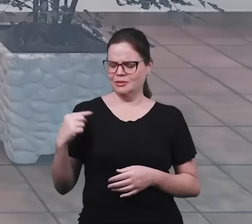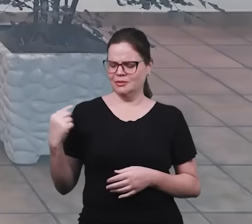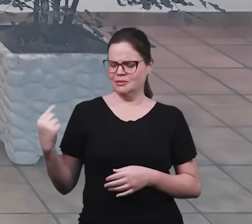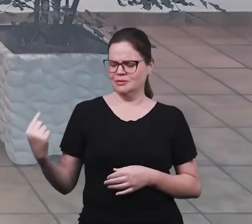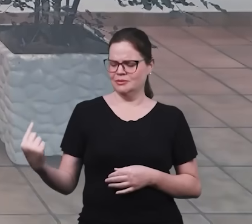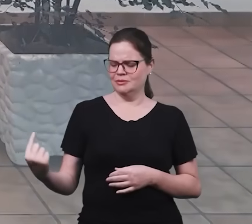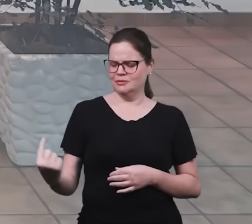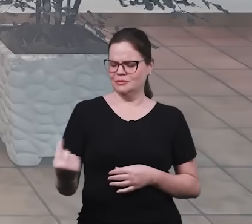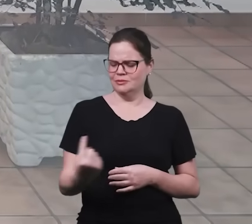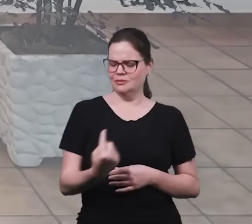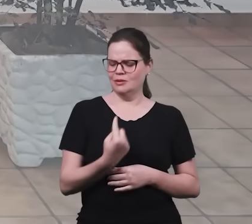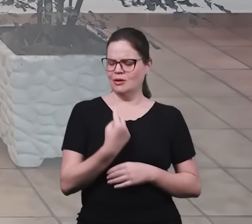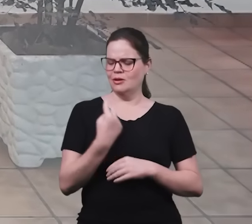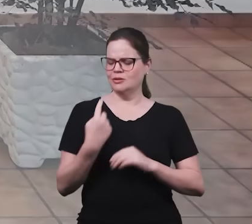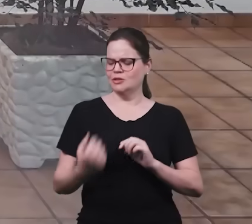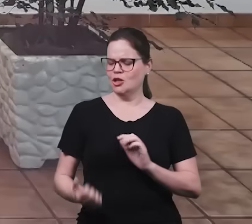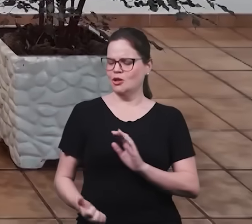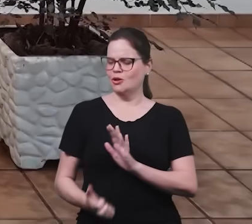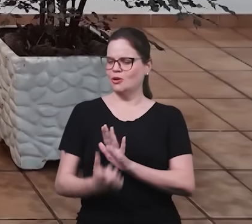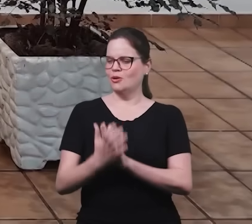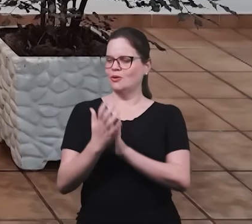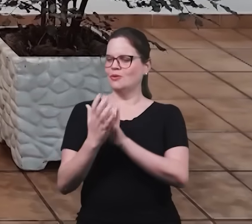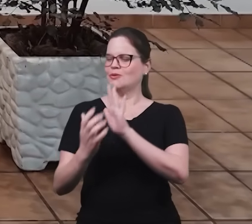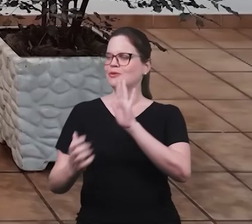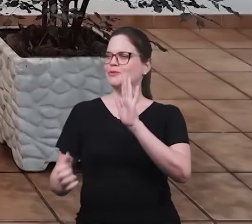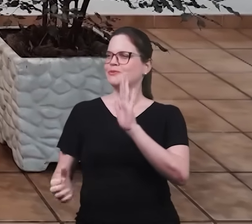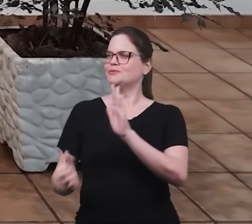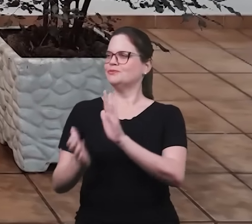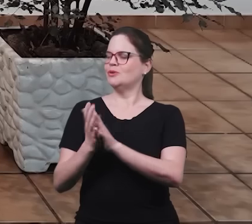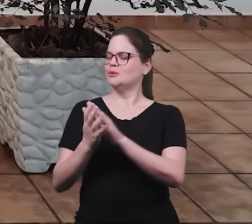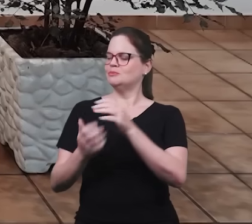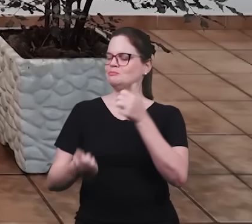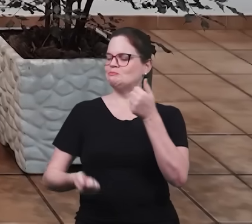hora de louvor,